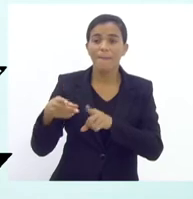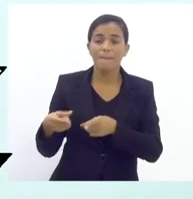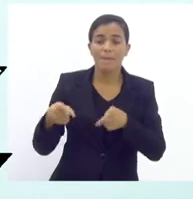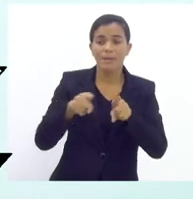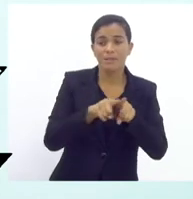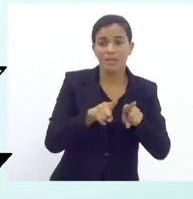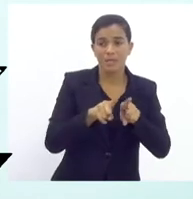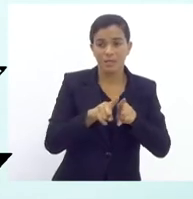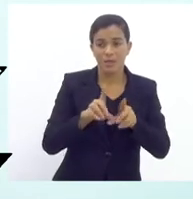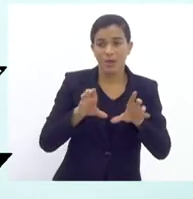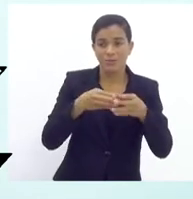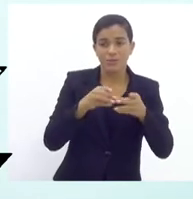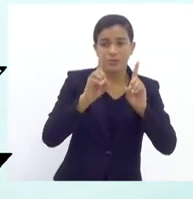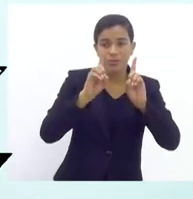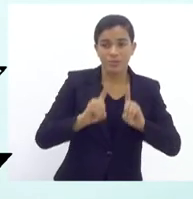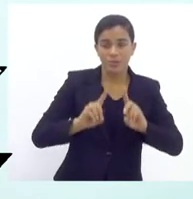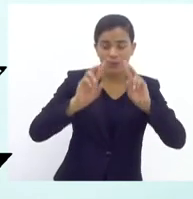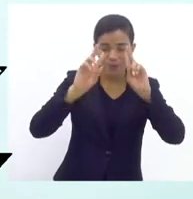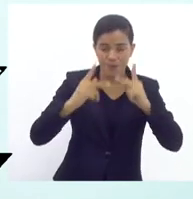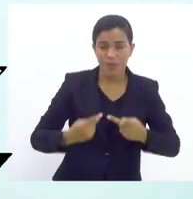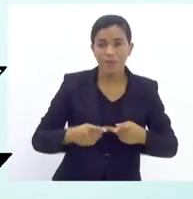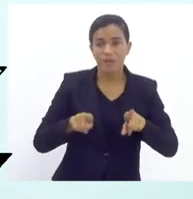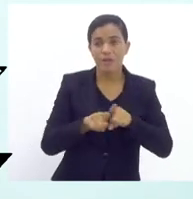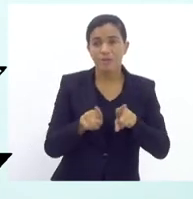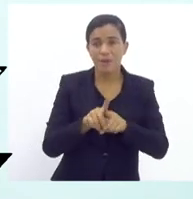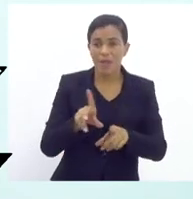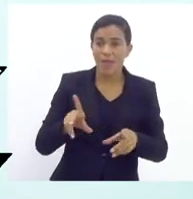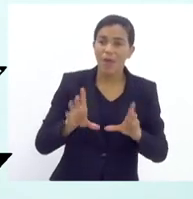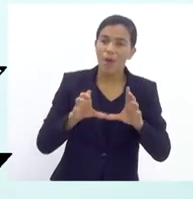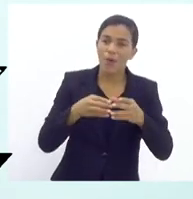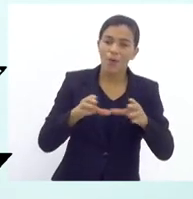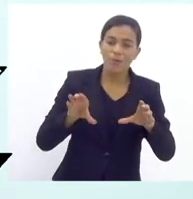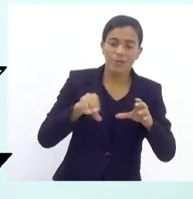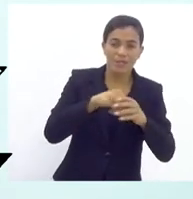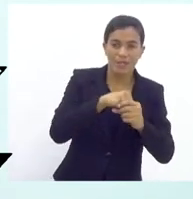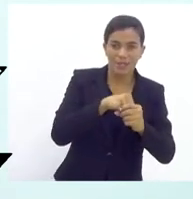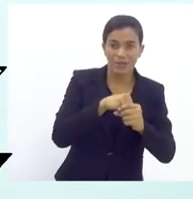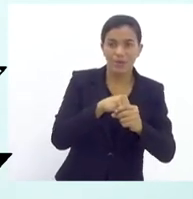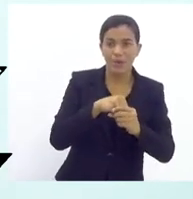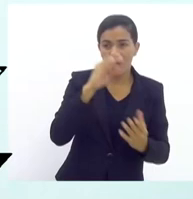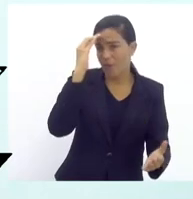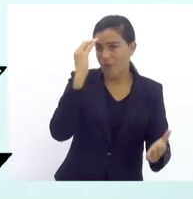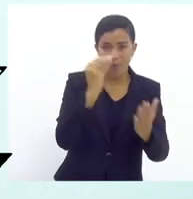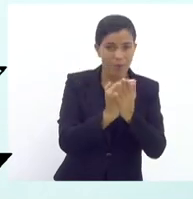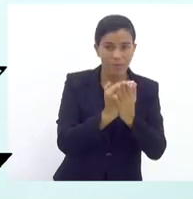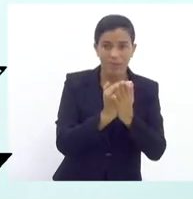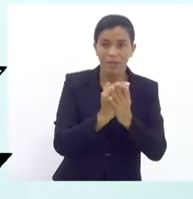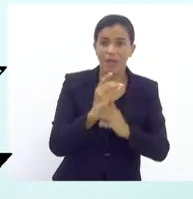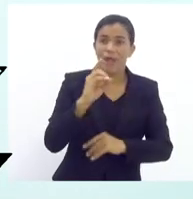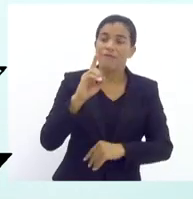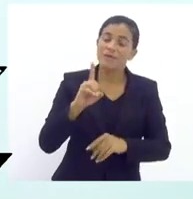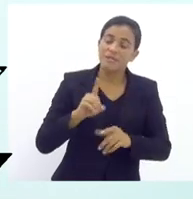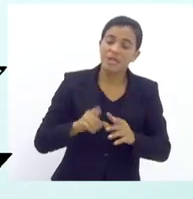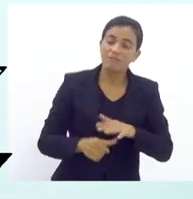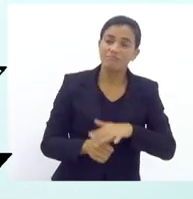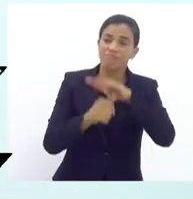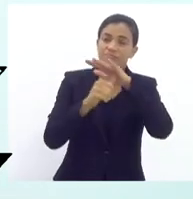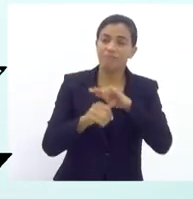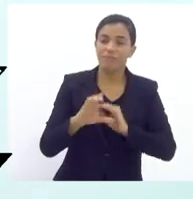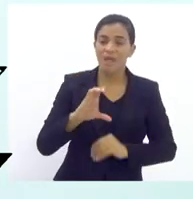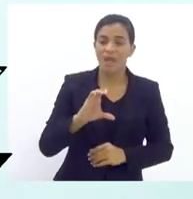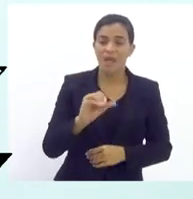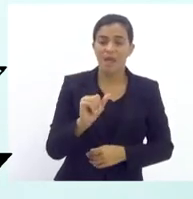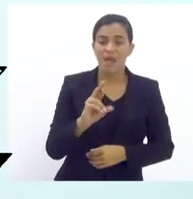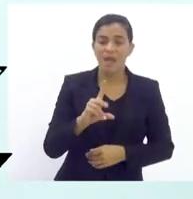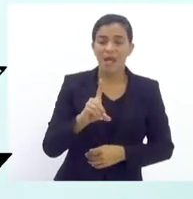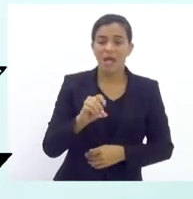Direitos Humanos com o cumpra-se que é uma comissão aqui interna e será presidida pelo deputado Carlos Mickey então depois Se alguém